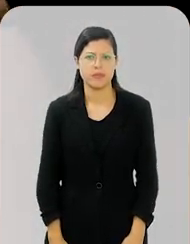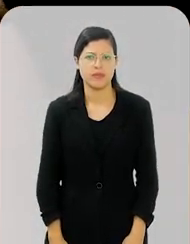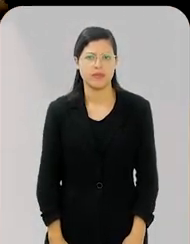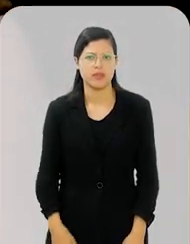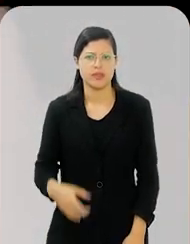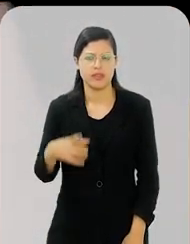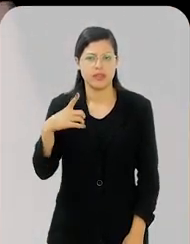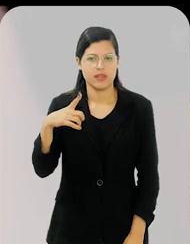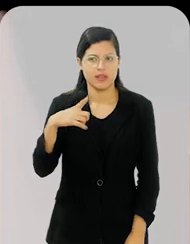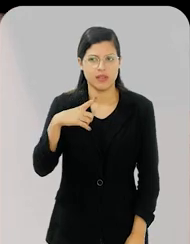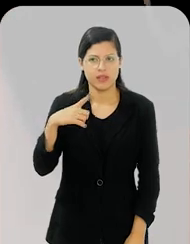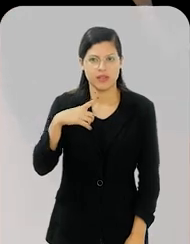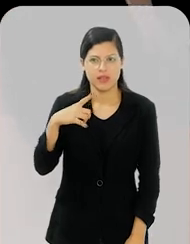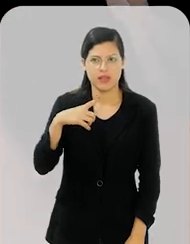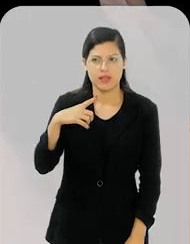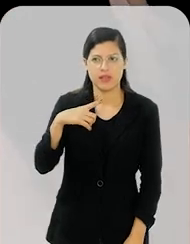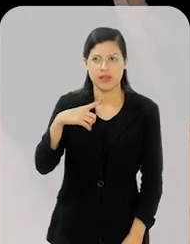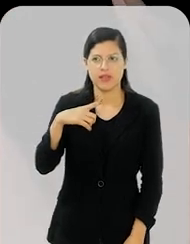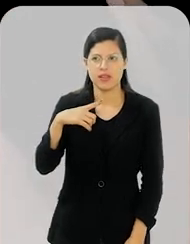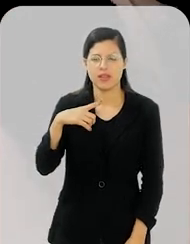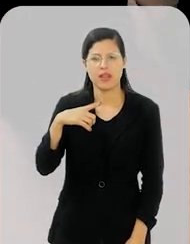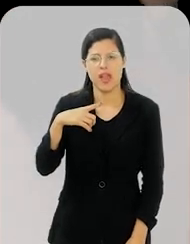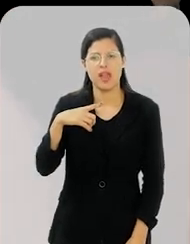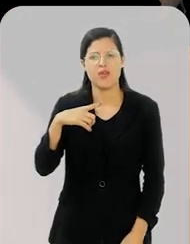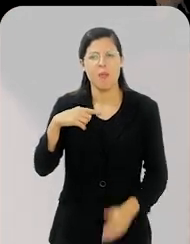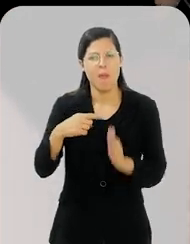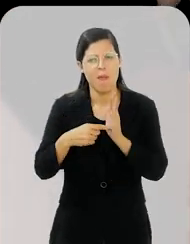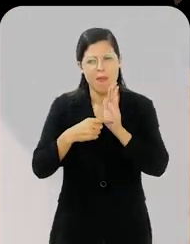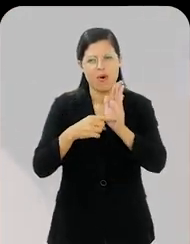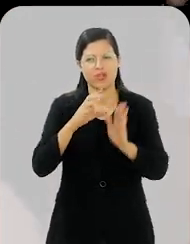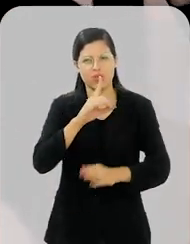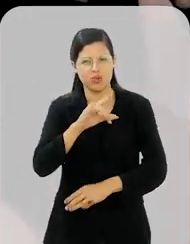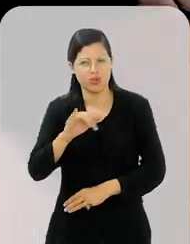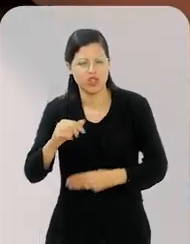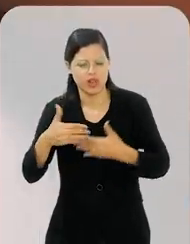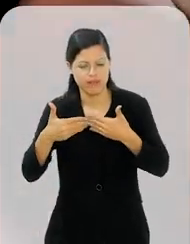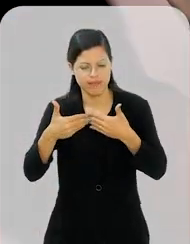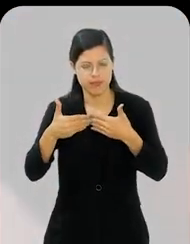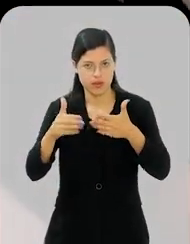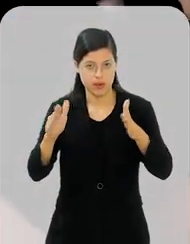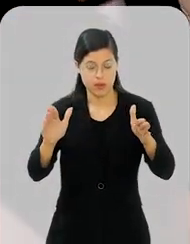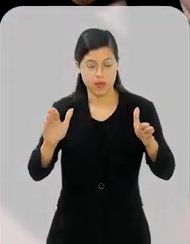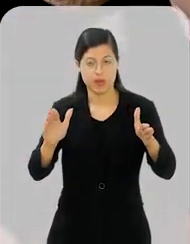E ela tem todo o relato da data da inauguração,